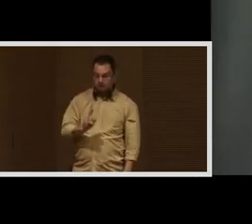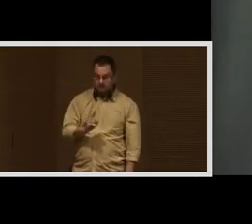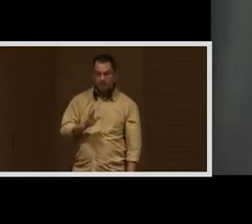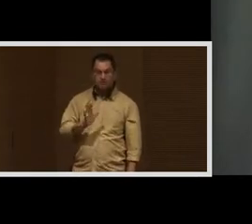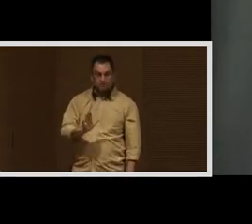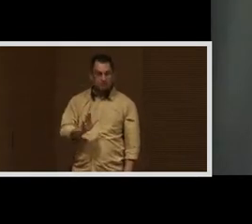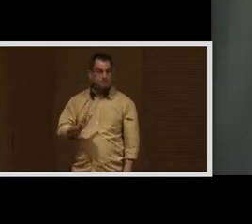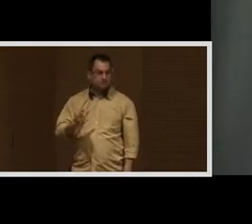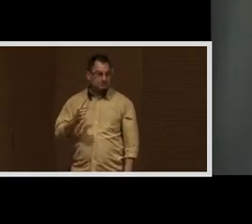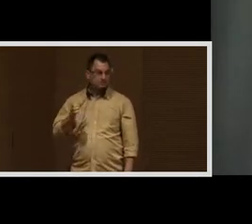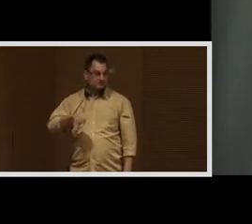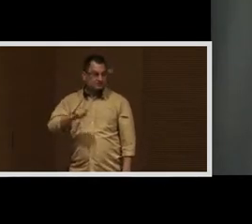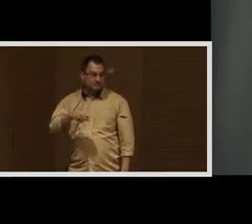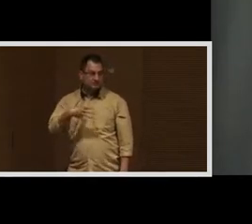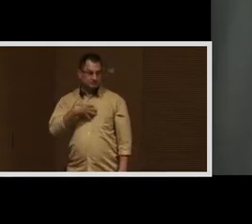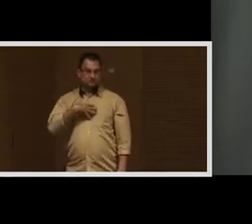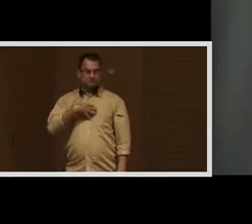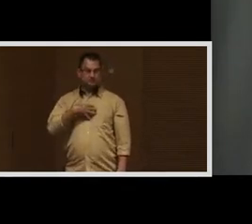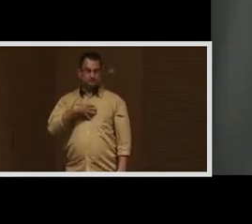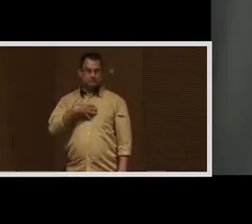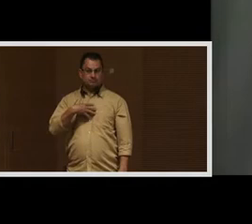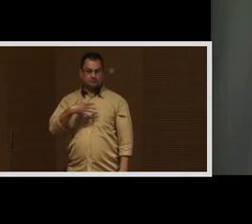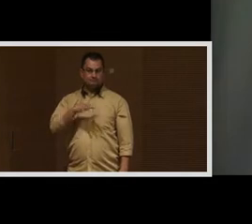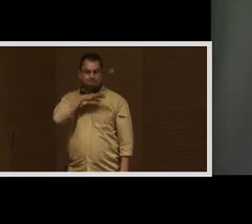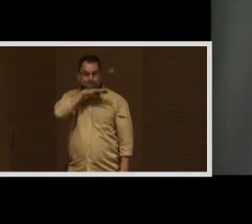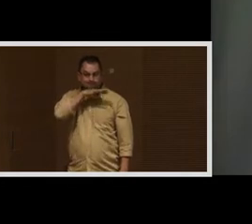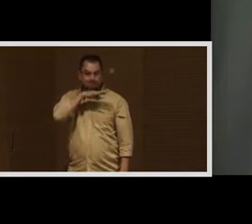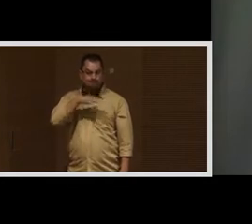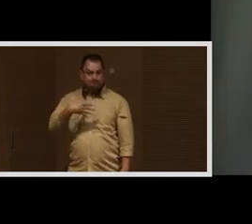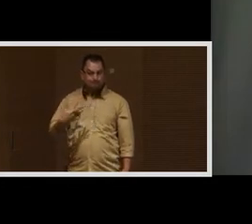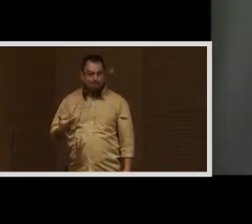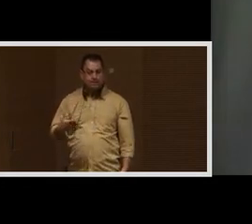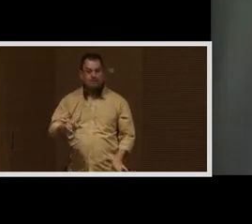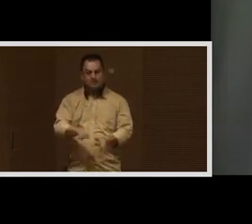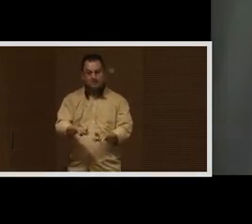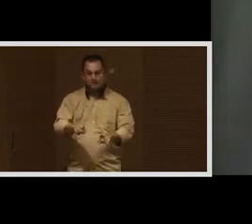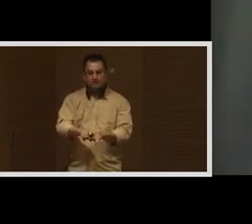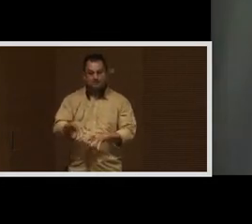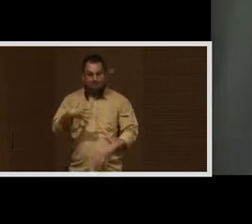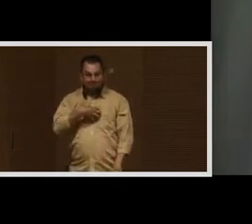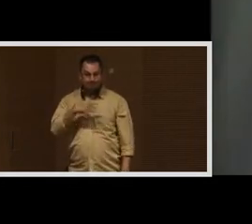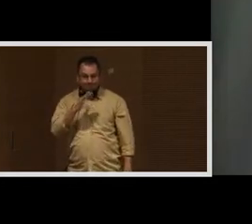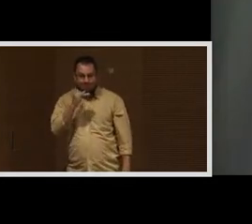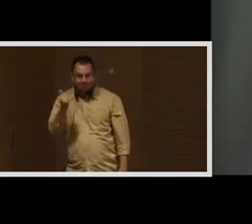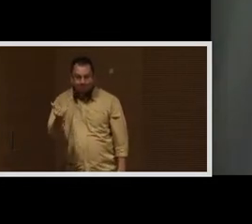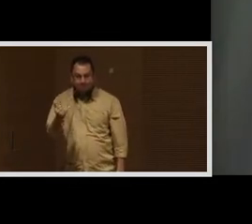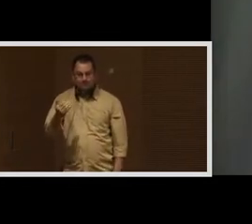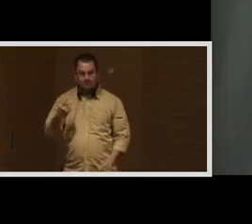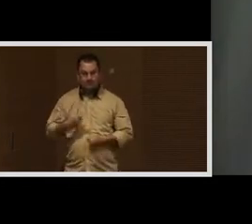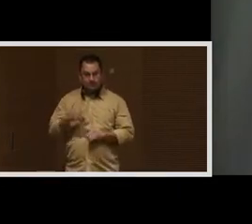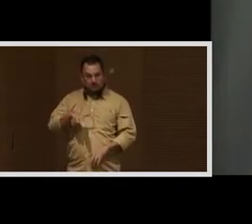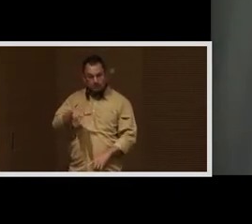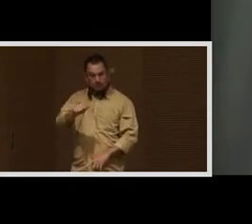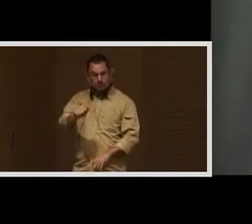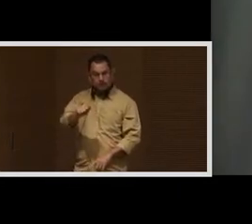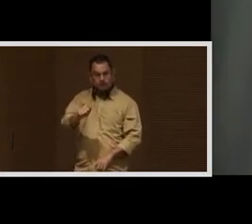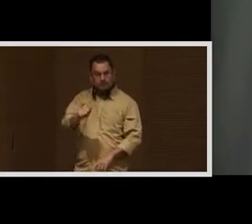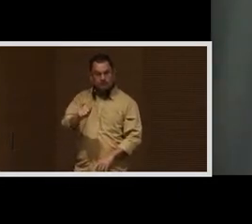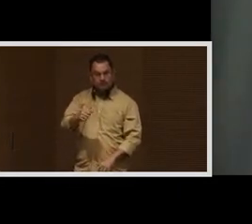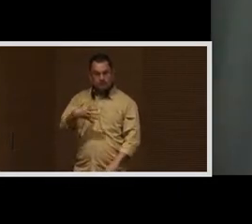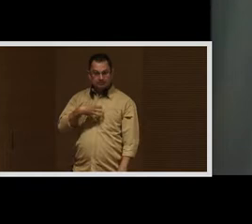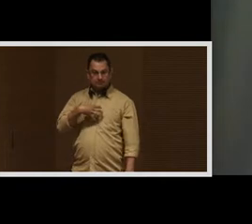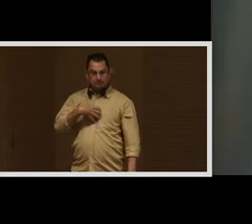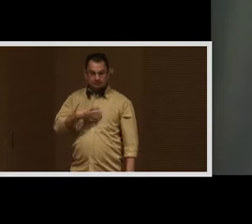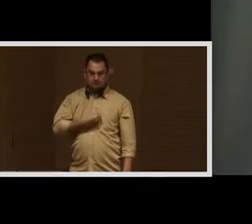ainda assim eu me sinto morta. Mas também não me sinto morta, e mais do que nunca me sinto profundamente